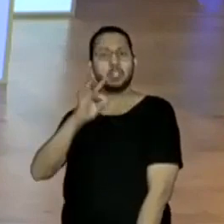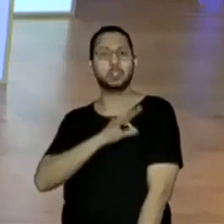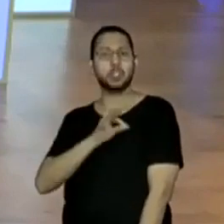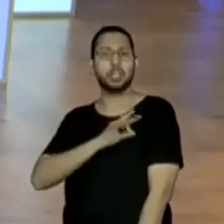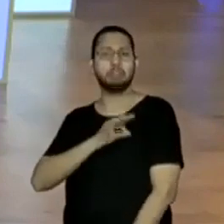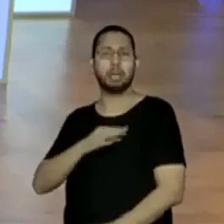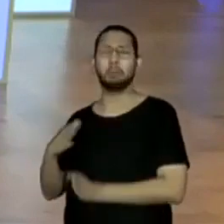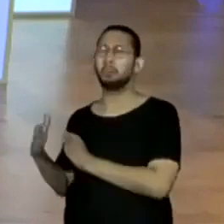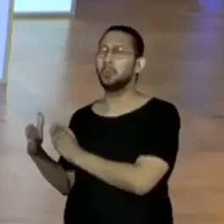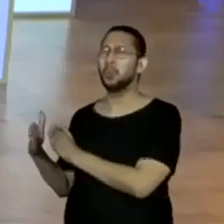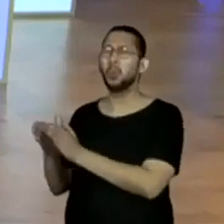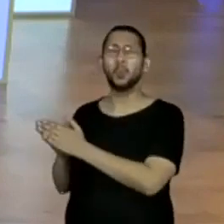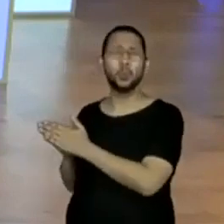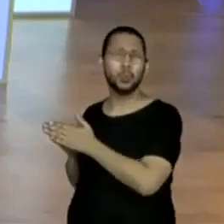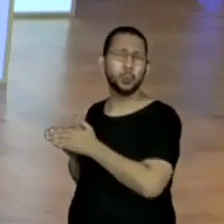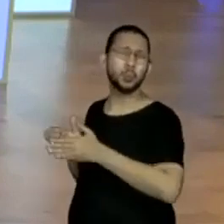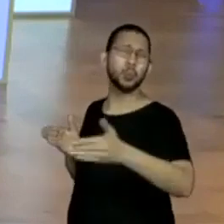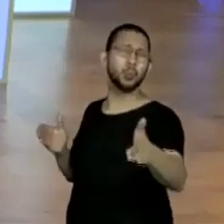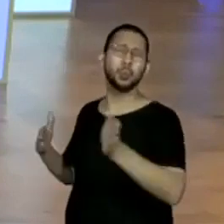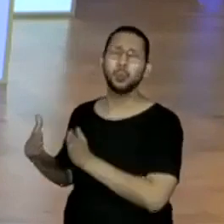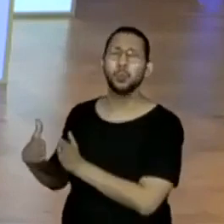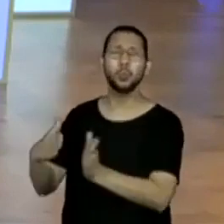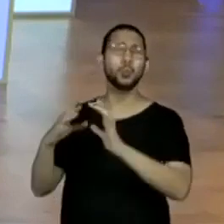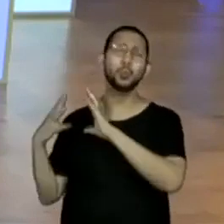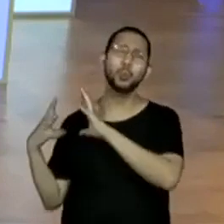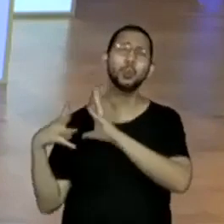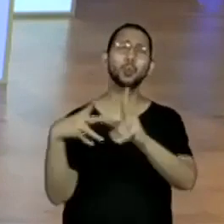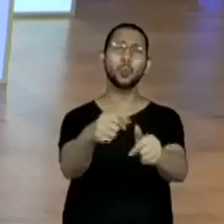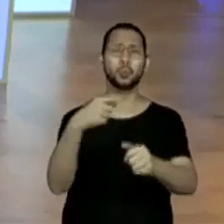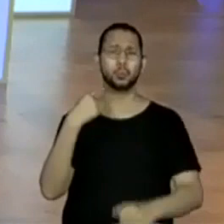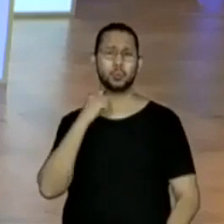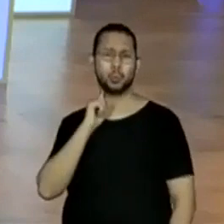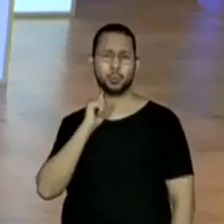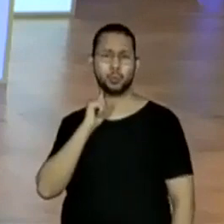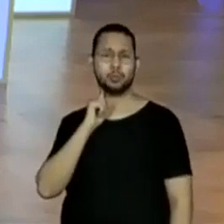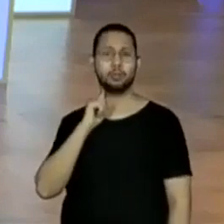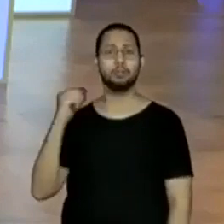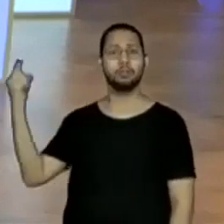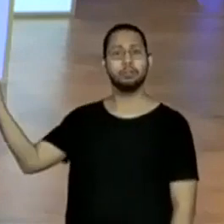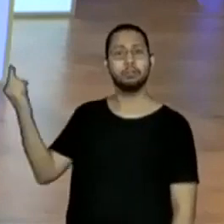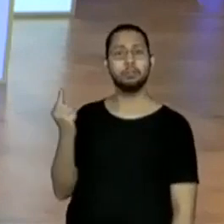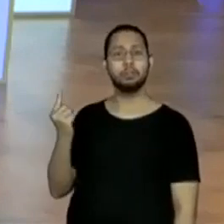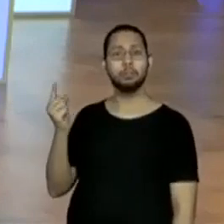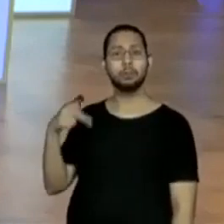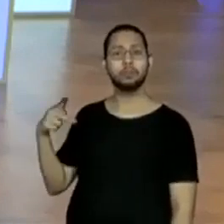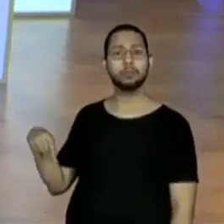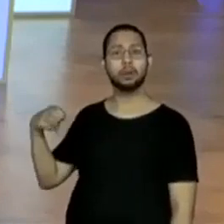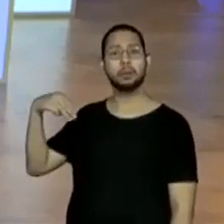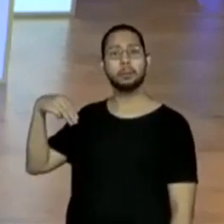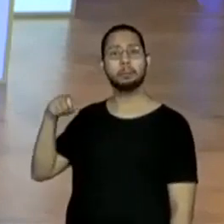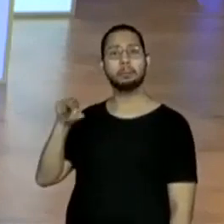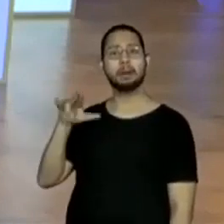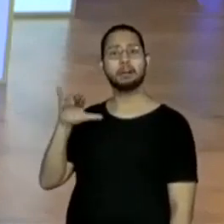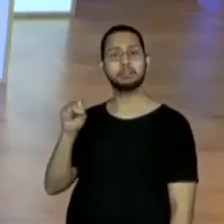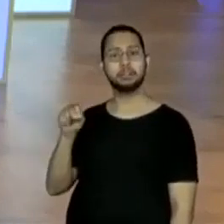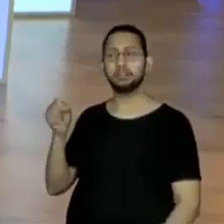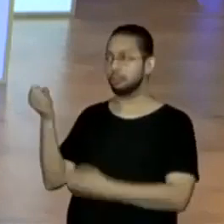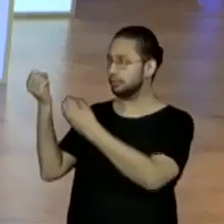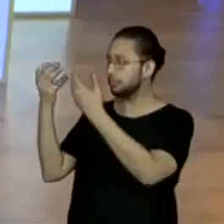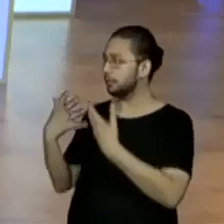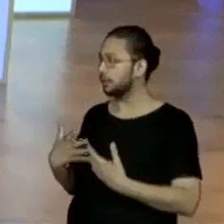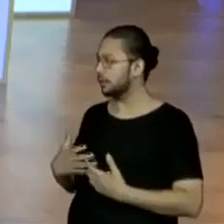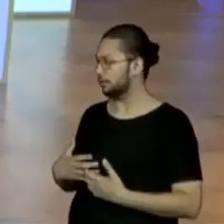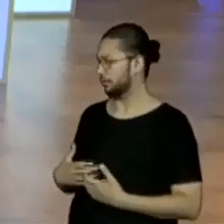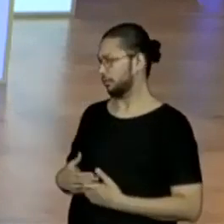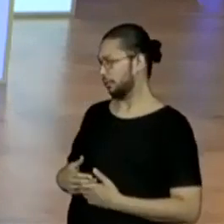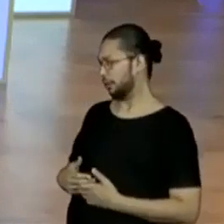algum lugar do Rio Tietê limpo. Aí eu fui estudando, a minha professora Márcia foi me contando e eu descobri que quando ele